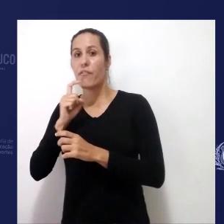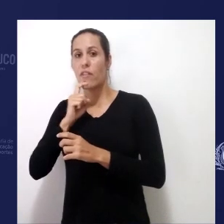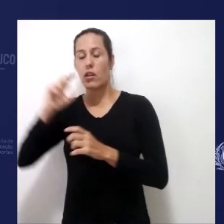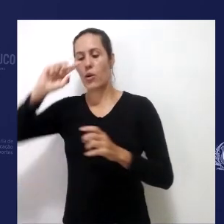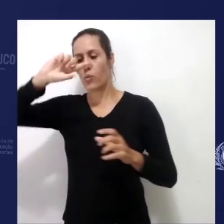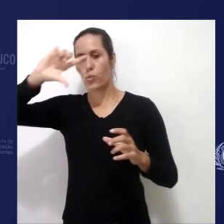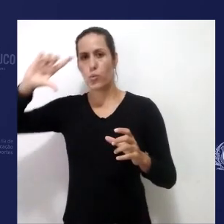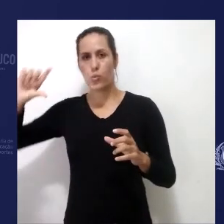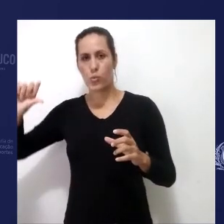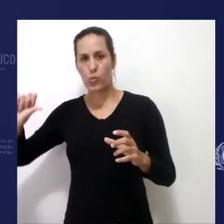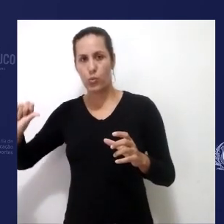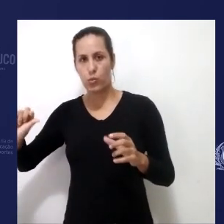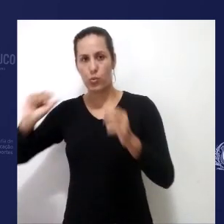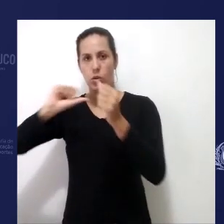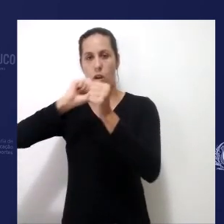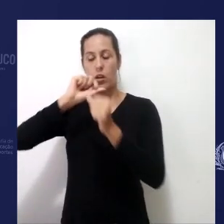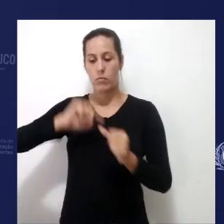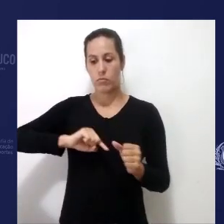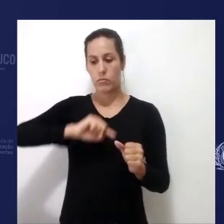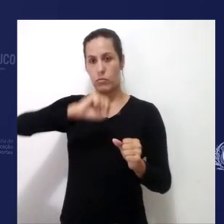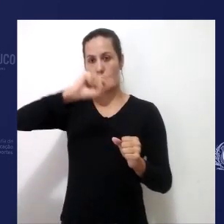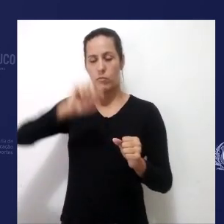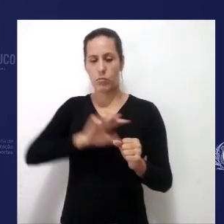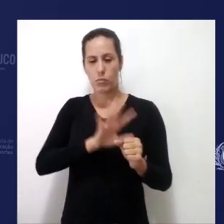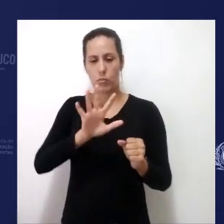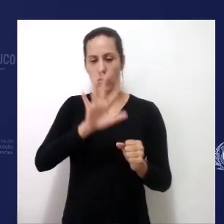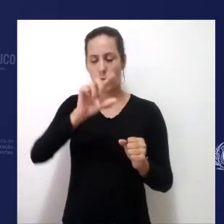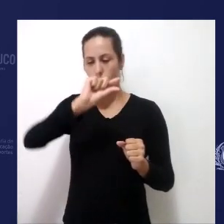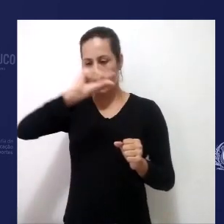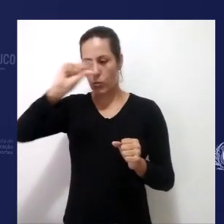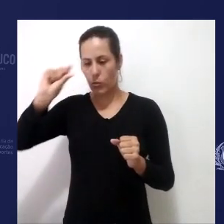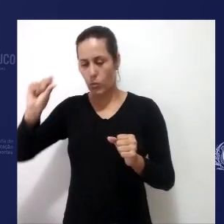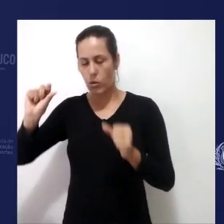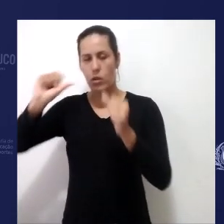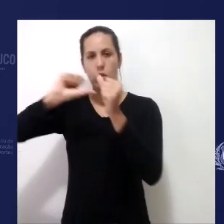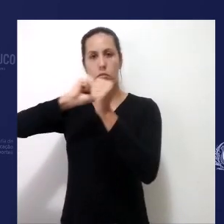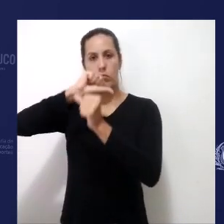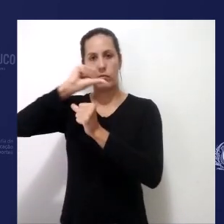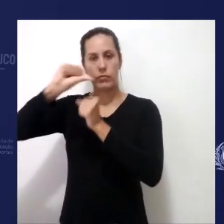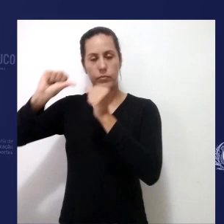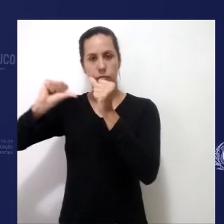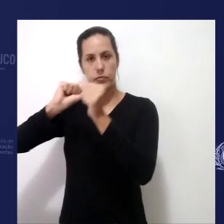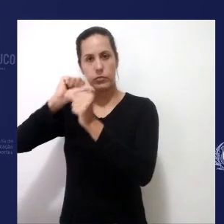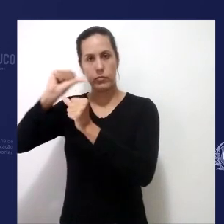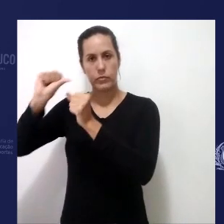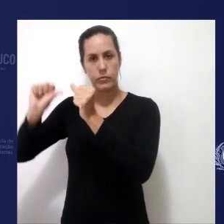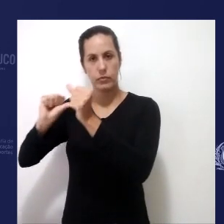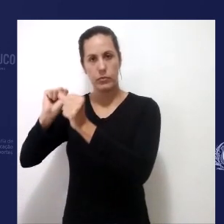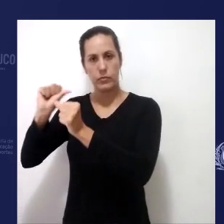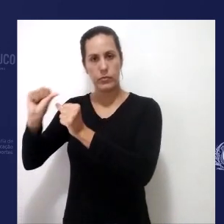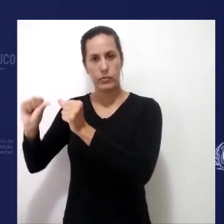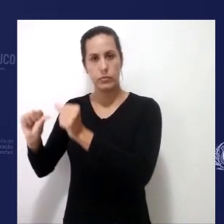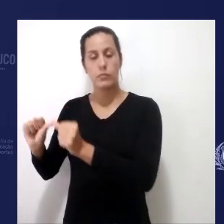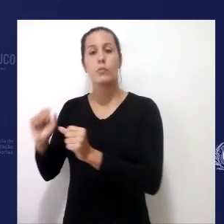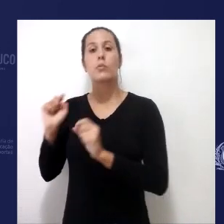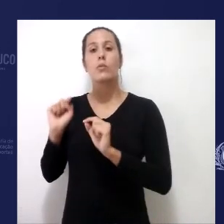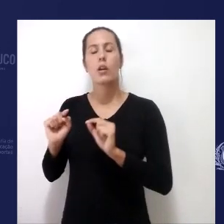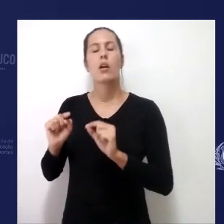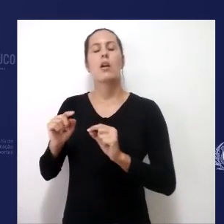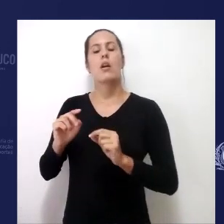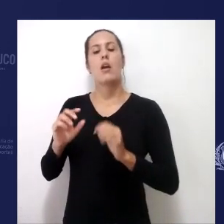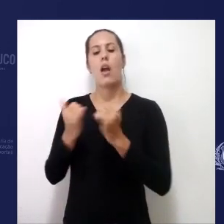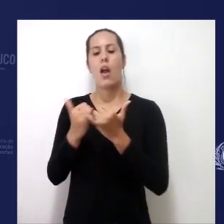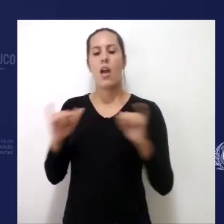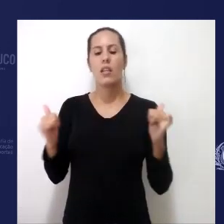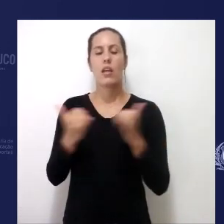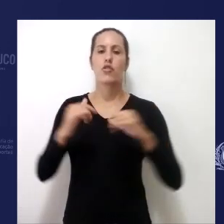é a fonte fria. E vai ser transformado essa parte desse calor que sai da fonte